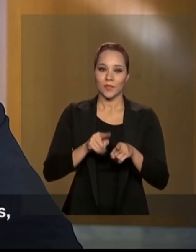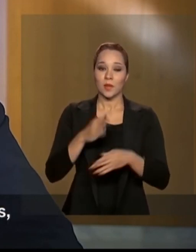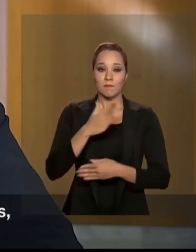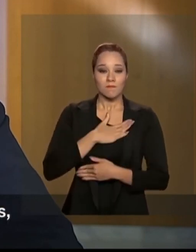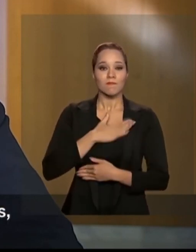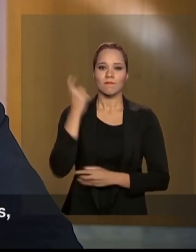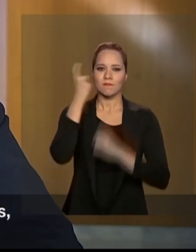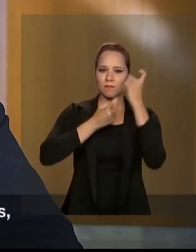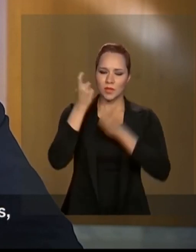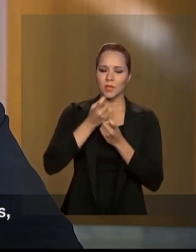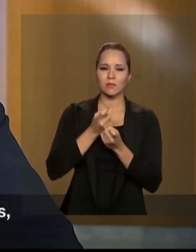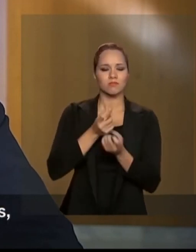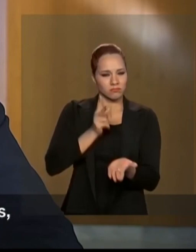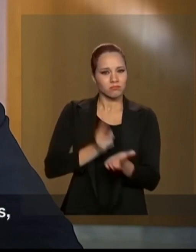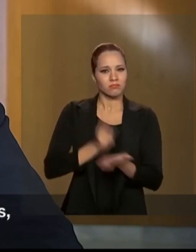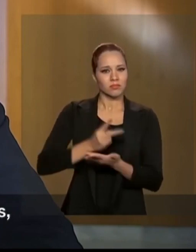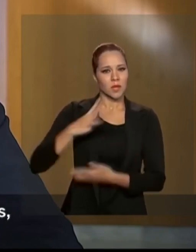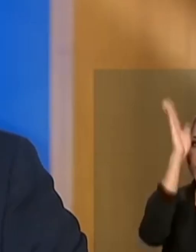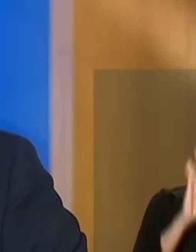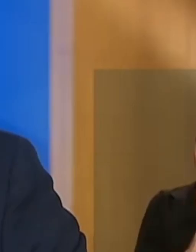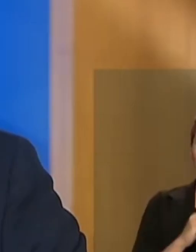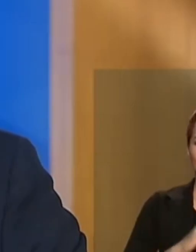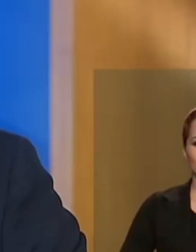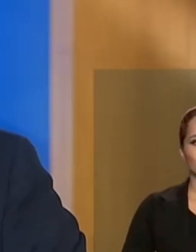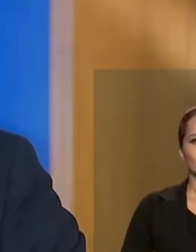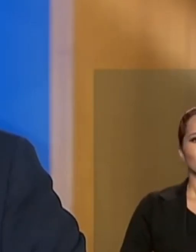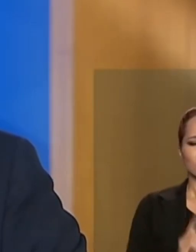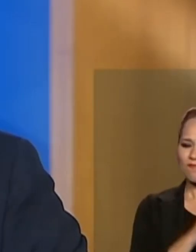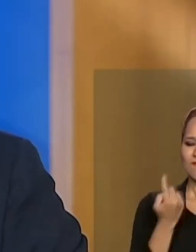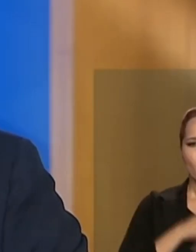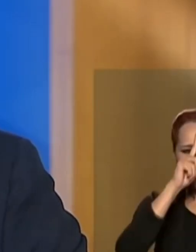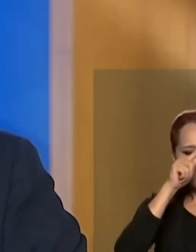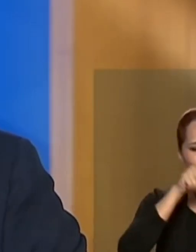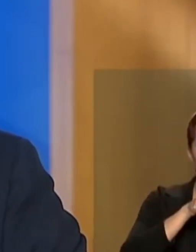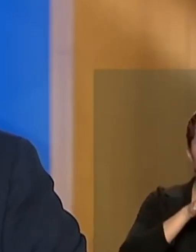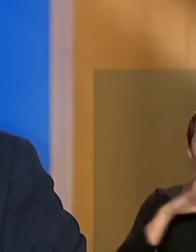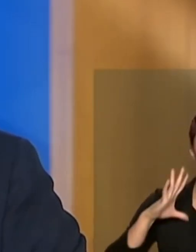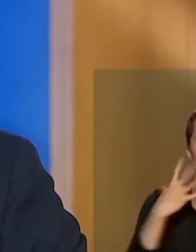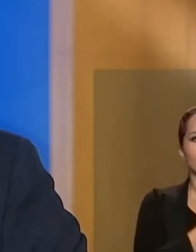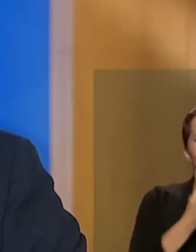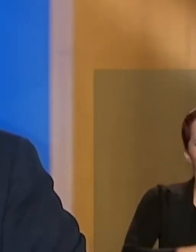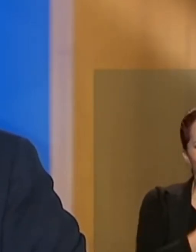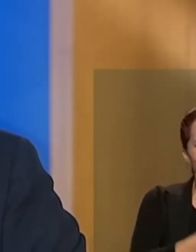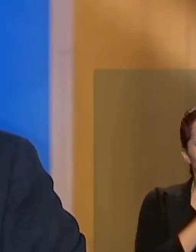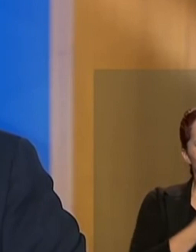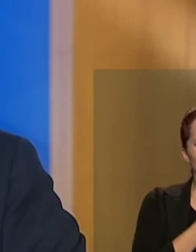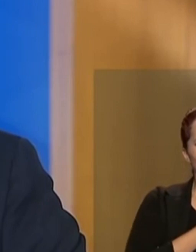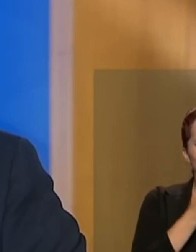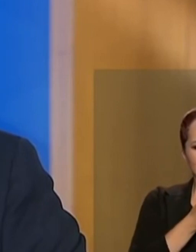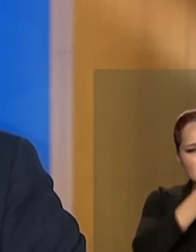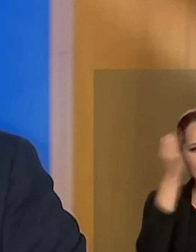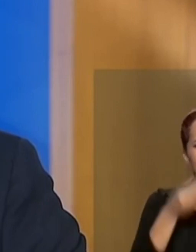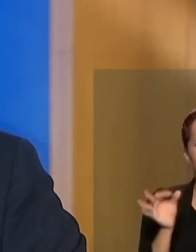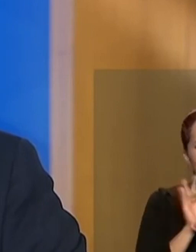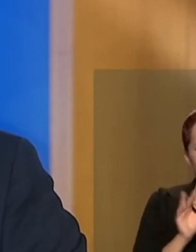isolamento social como forma de conter a pandemia do novo coronavírus. Diferente do que disse no pronunciamento do dia 24 de março, em que pediu